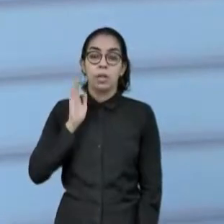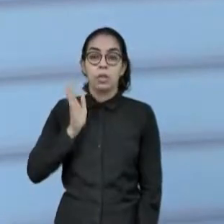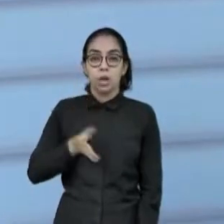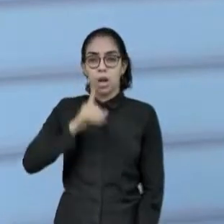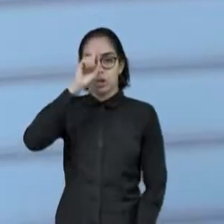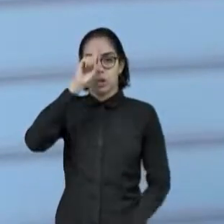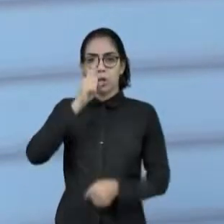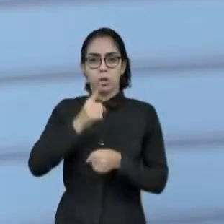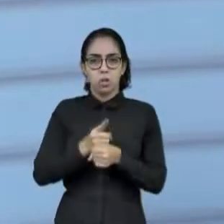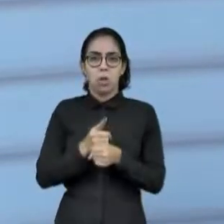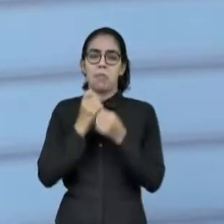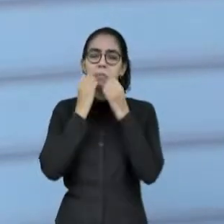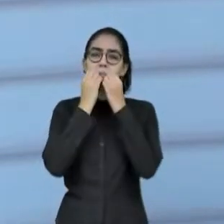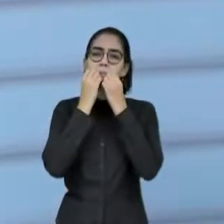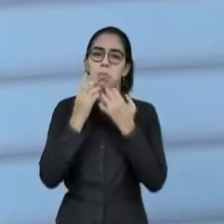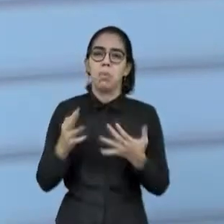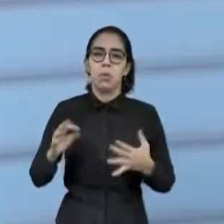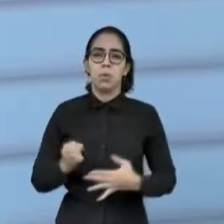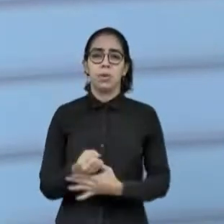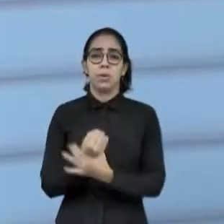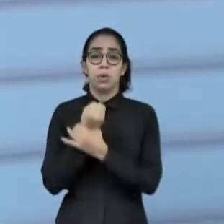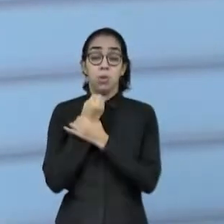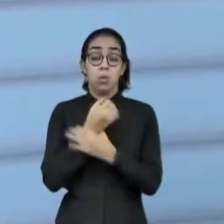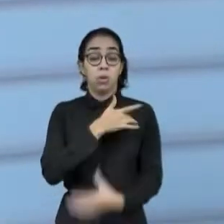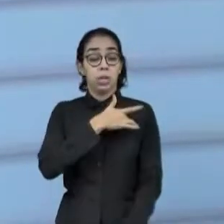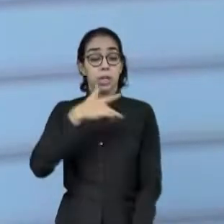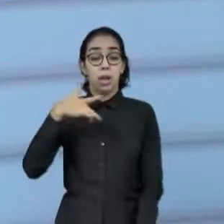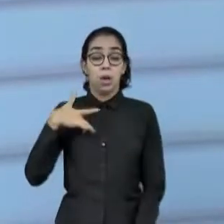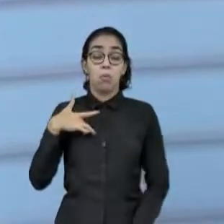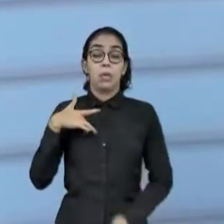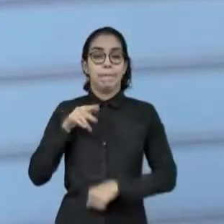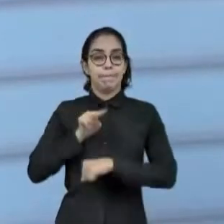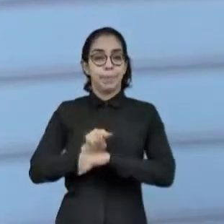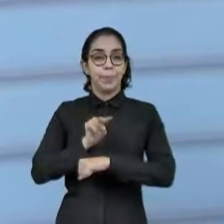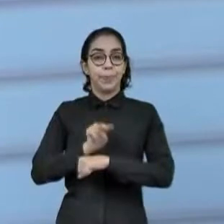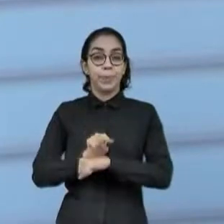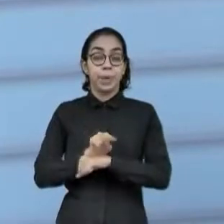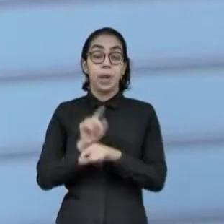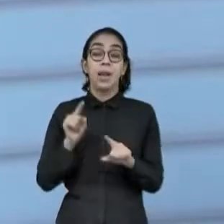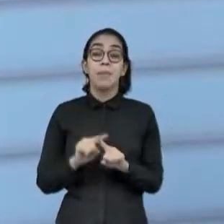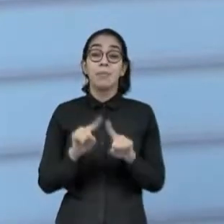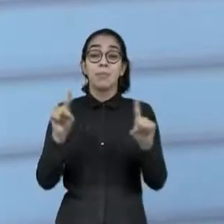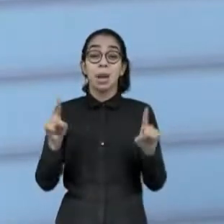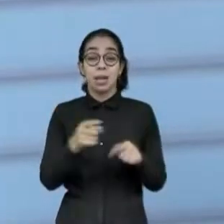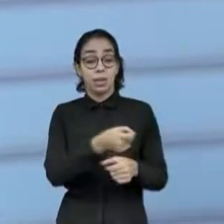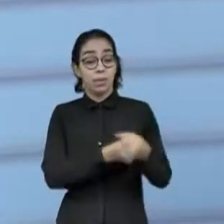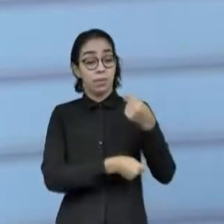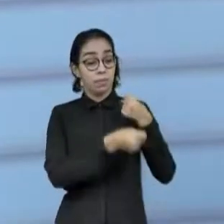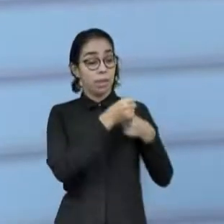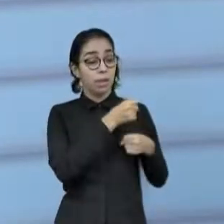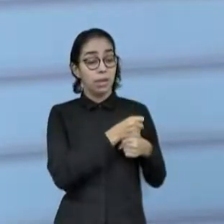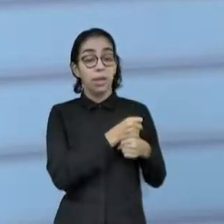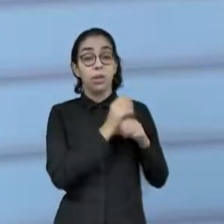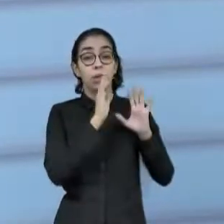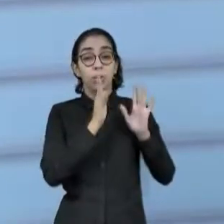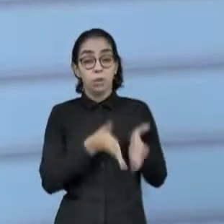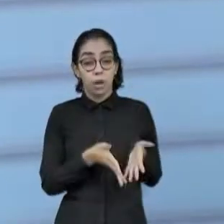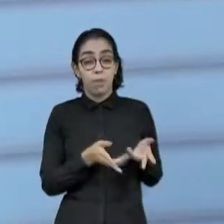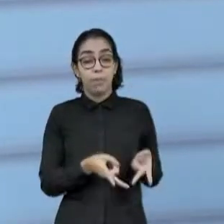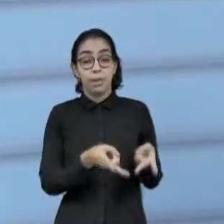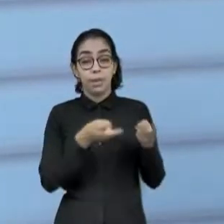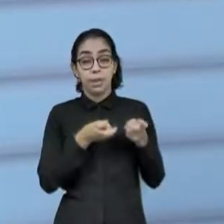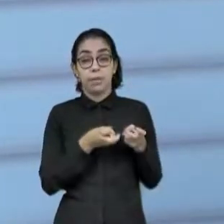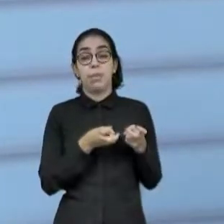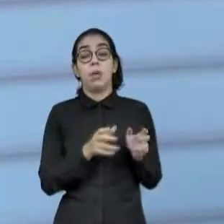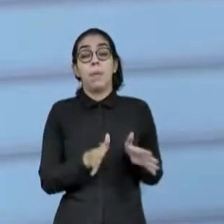na saúde aqui no Ceará, a gente constata já desde do ano passado que as populações que já eram